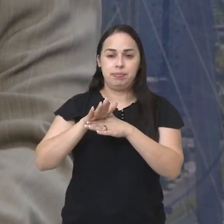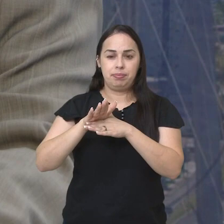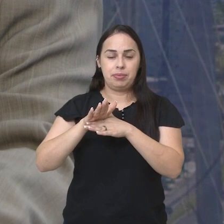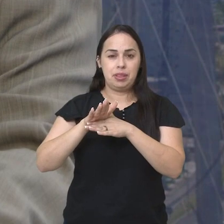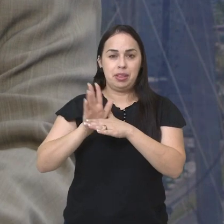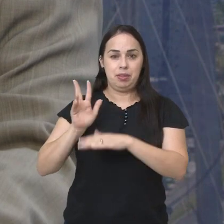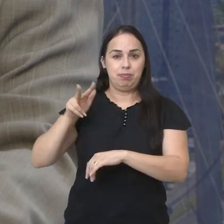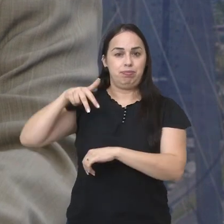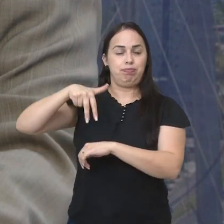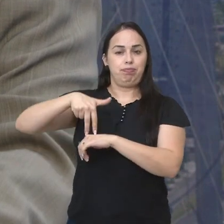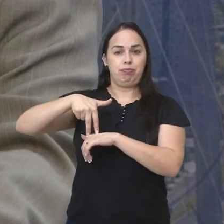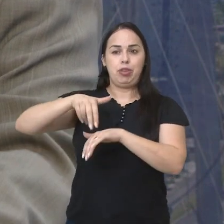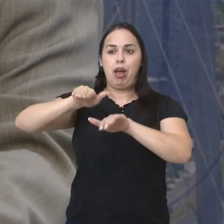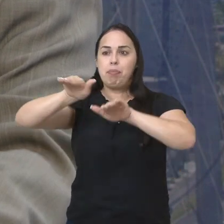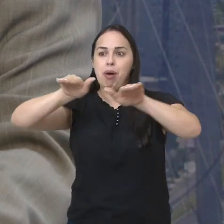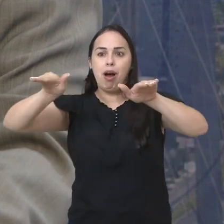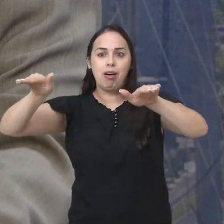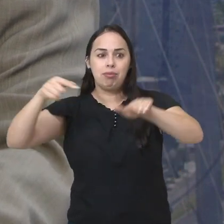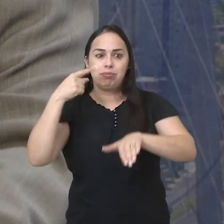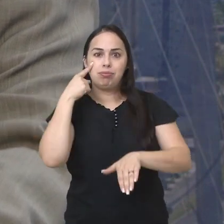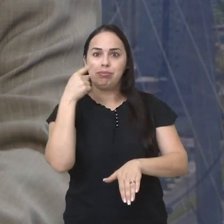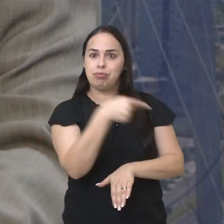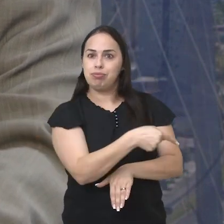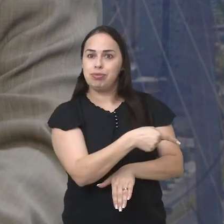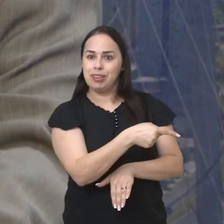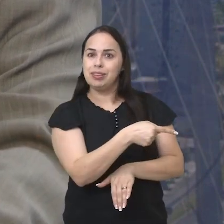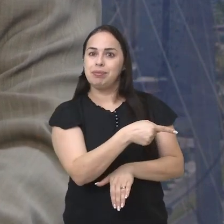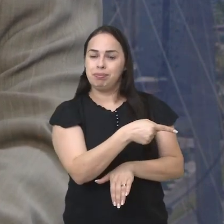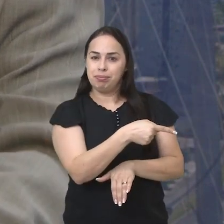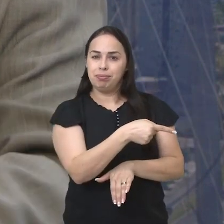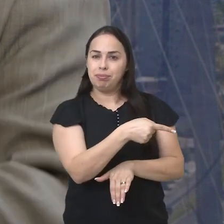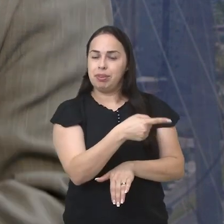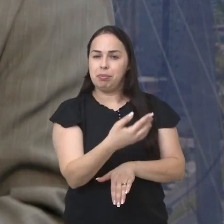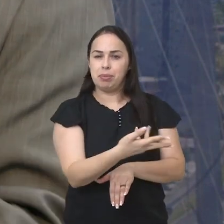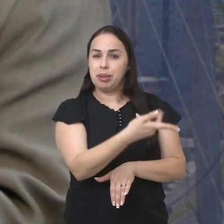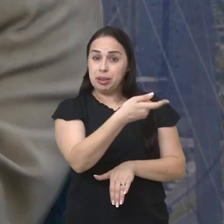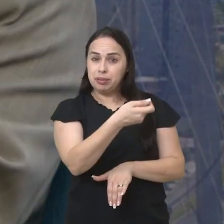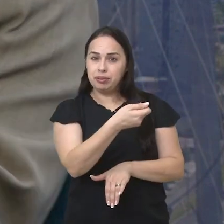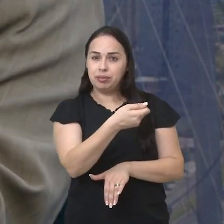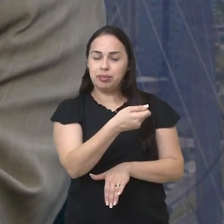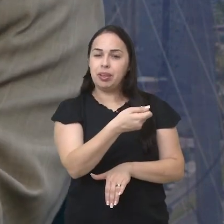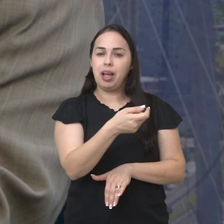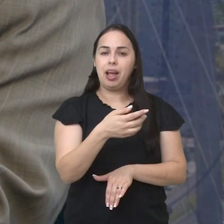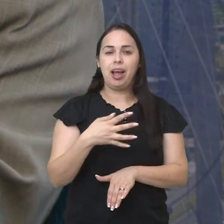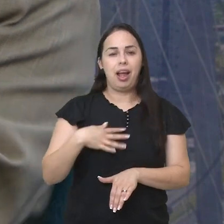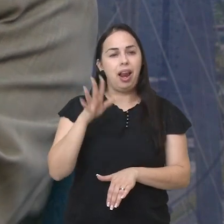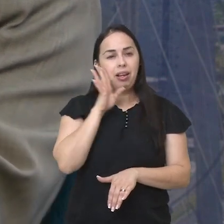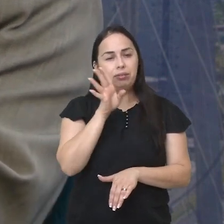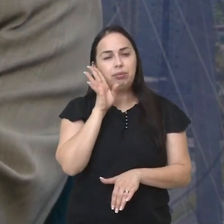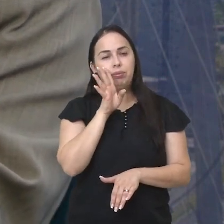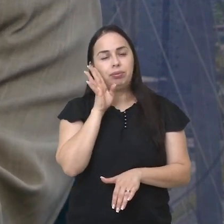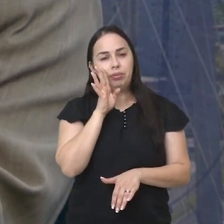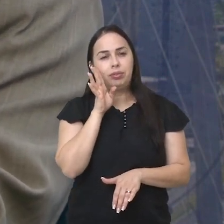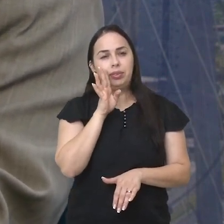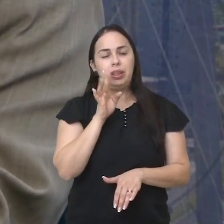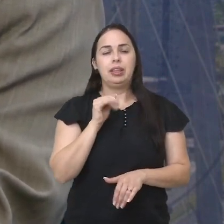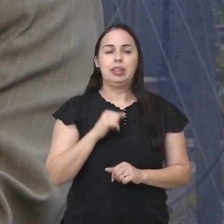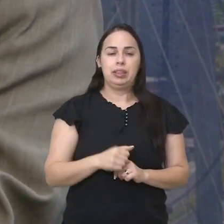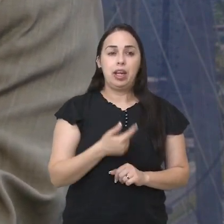uma evidência para um serviço social fantástico. E isso que é legal também, porque aí tem